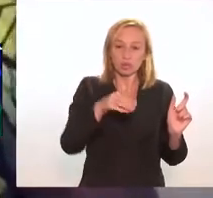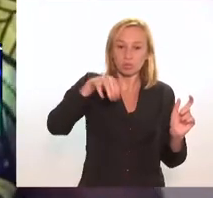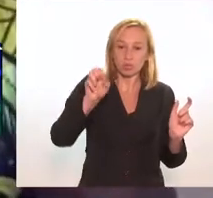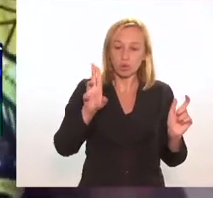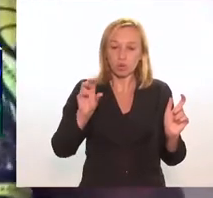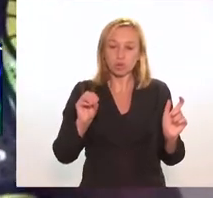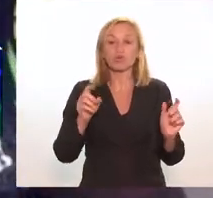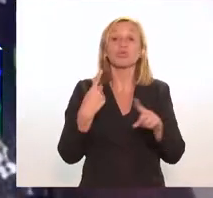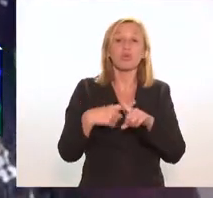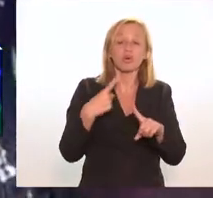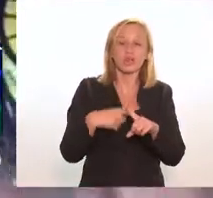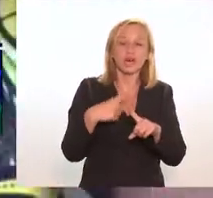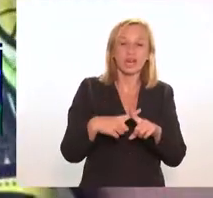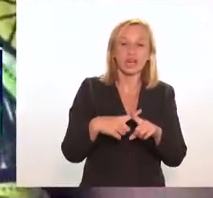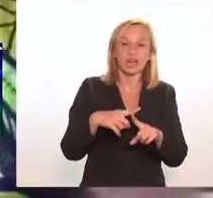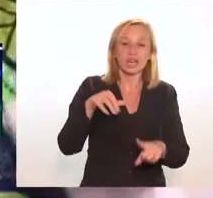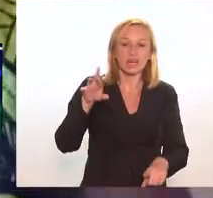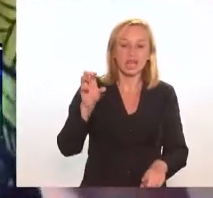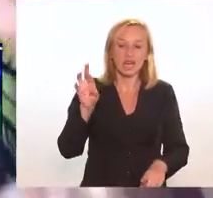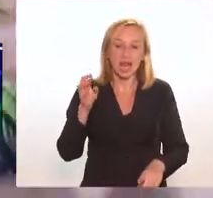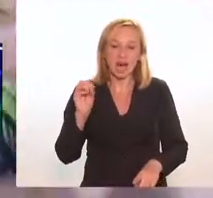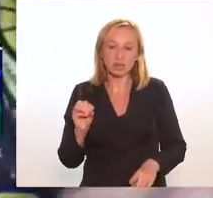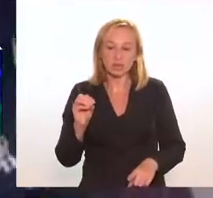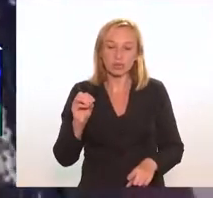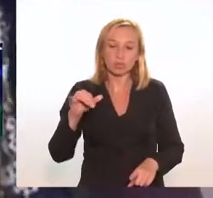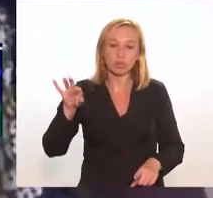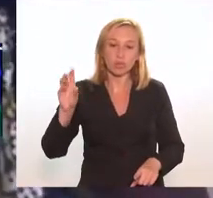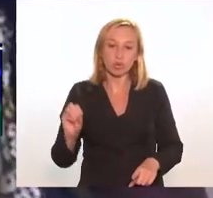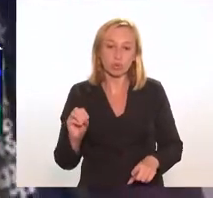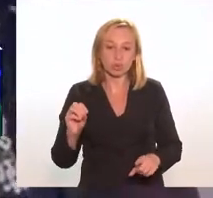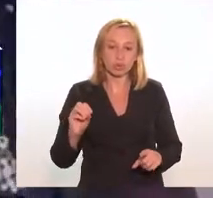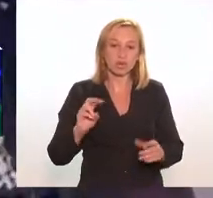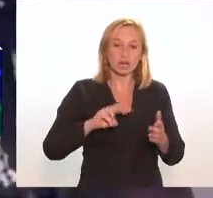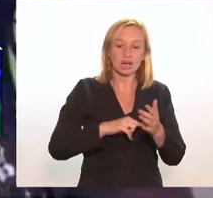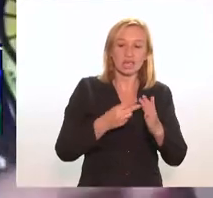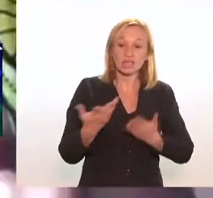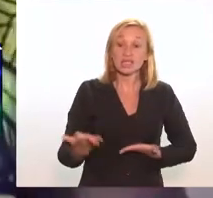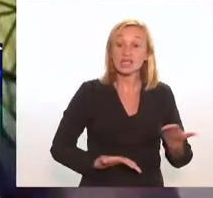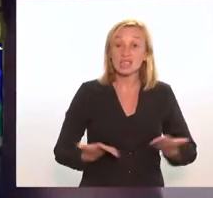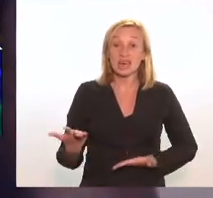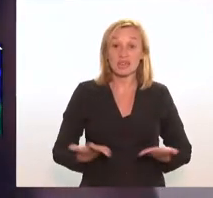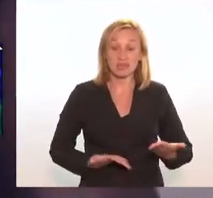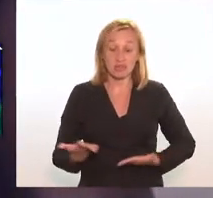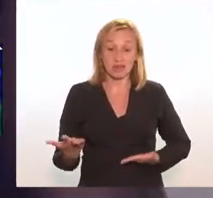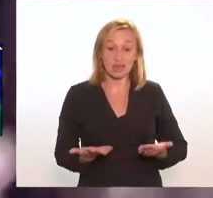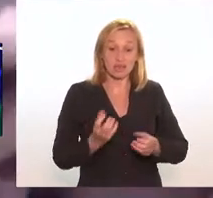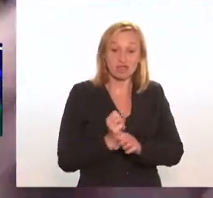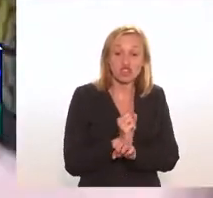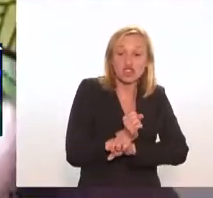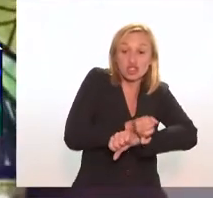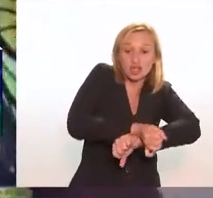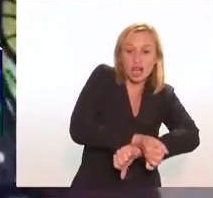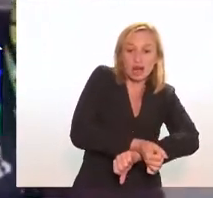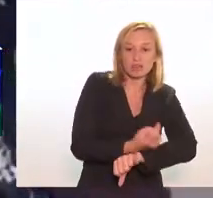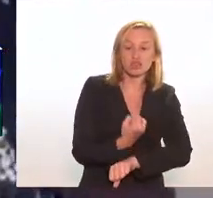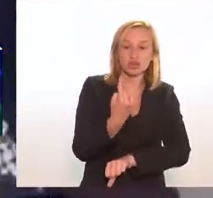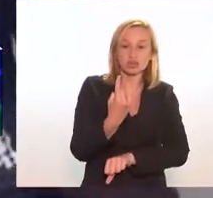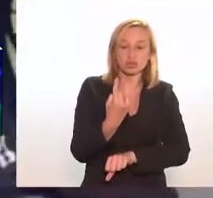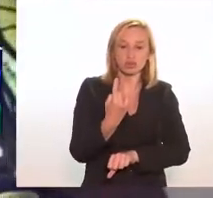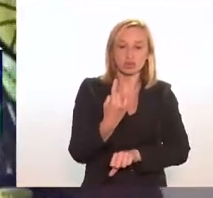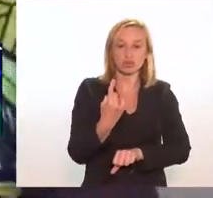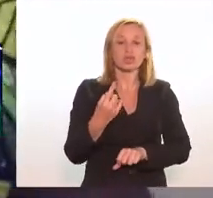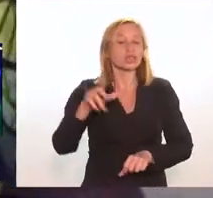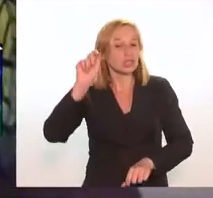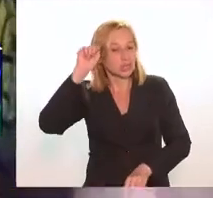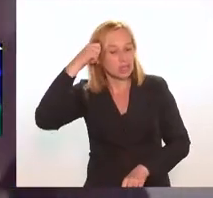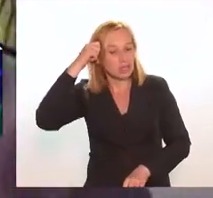Criado mudo vem de origem da relação servil escravocrata de um negro que ficava ao lado da